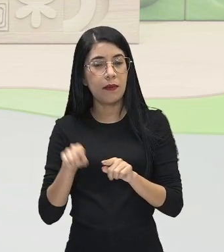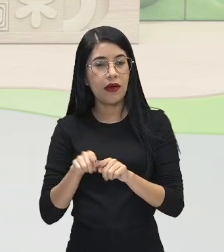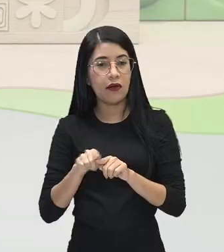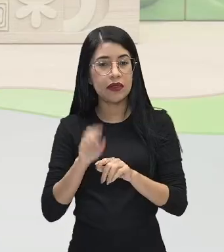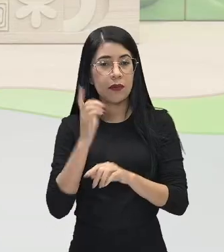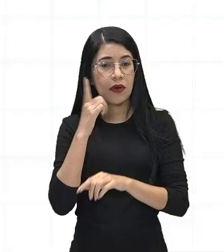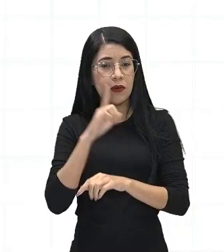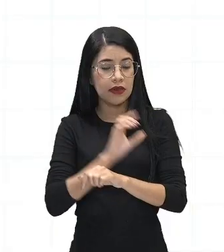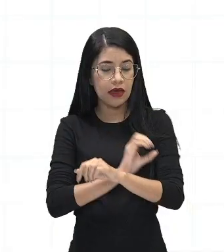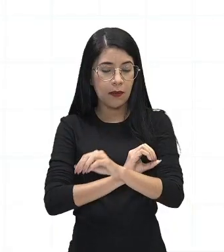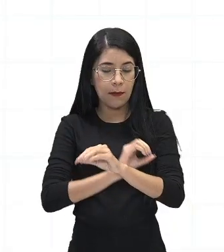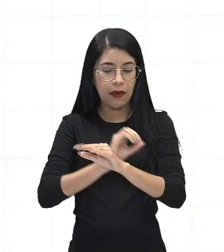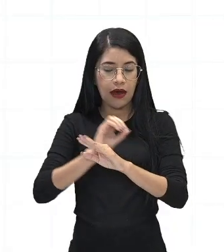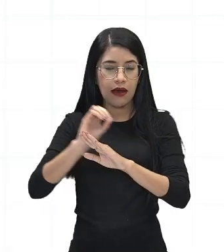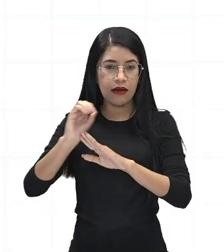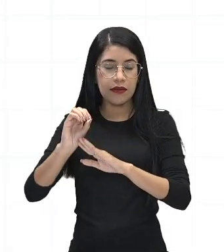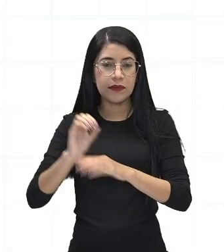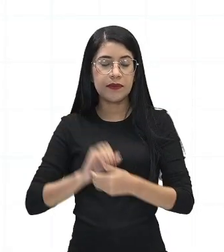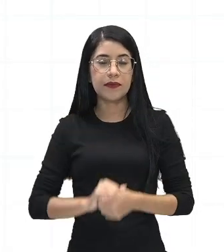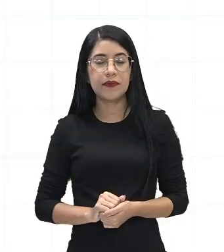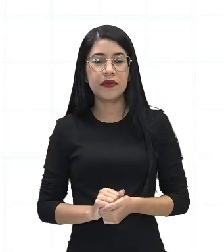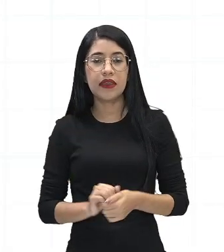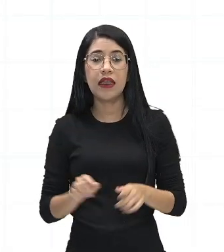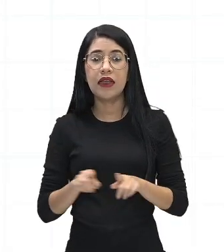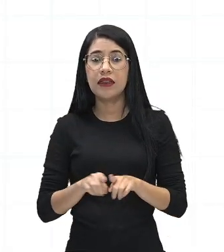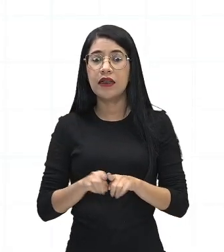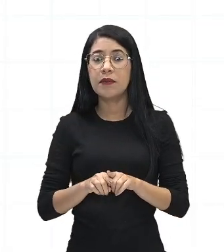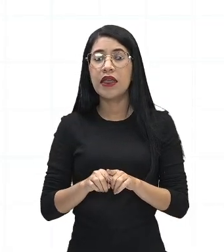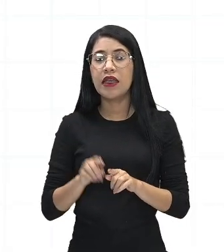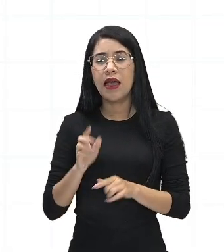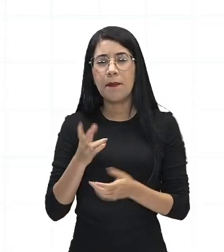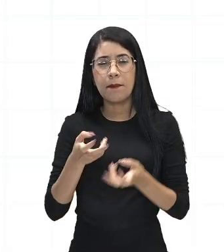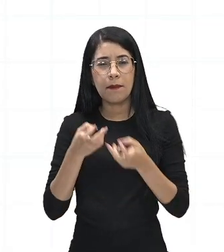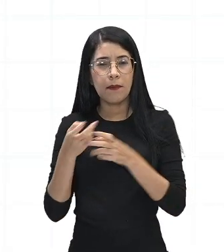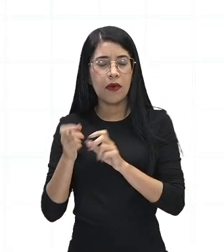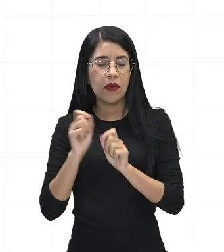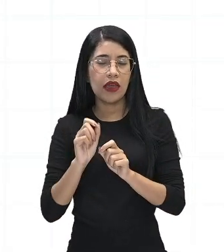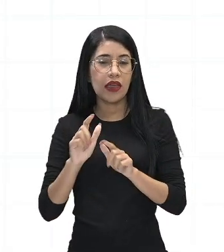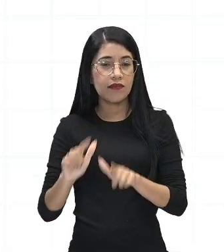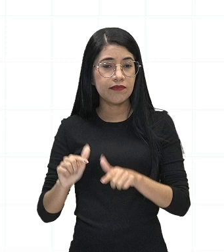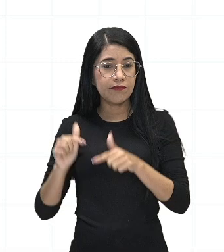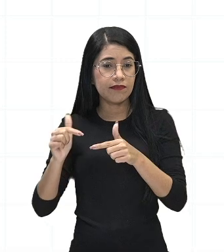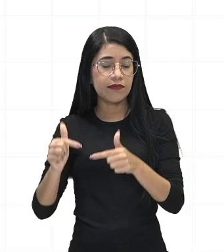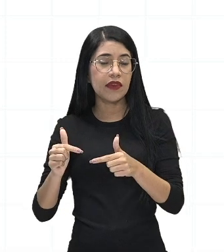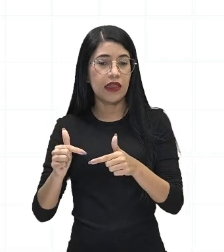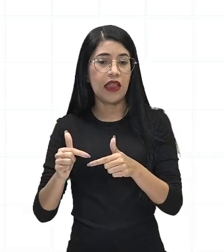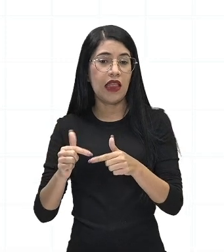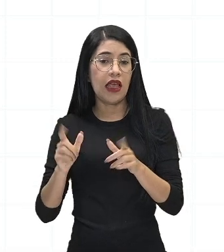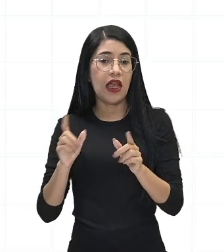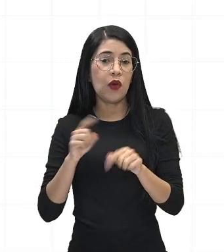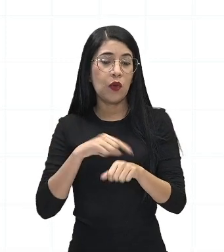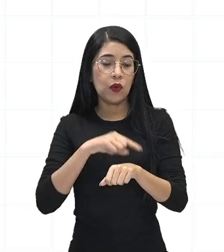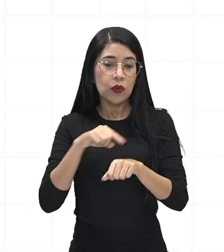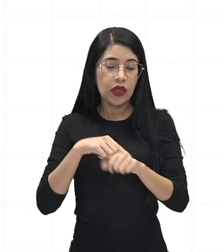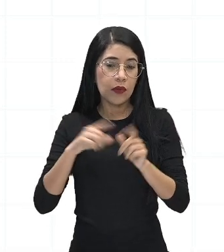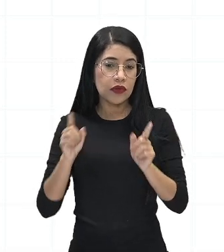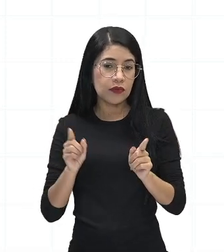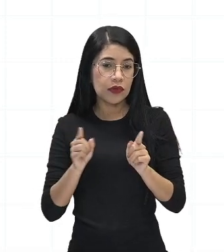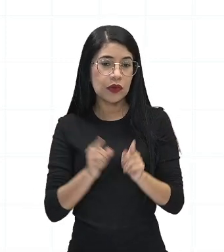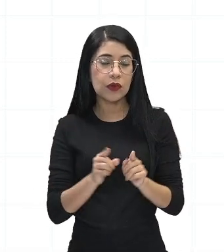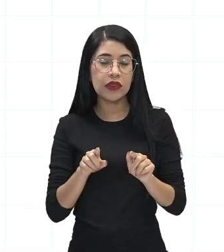certo? A gente observa ainda, olha, que essas ações, elas vão reduzir o tempo e também o